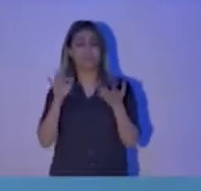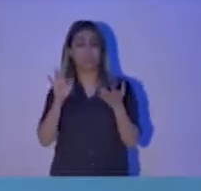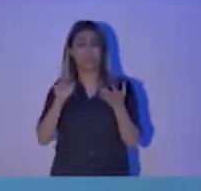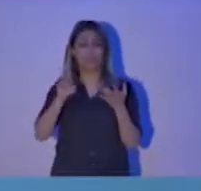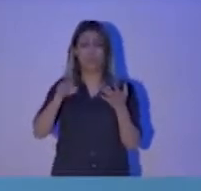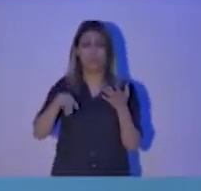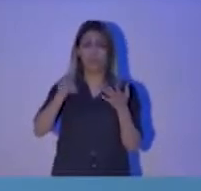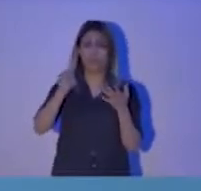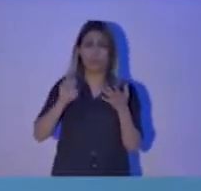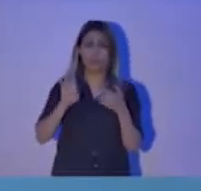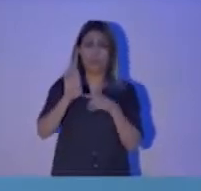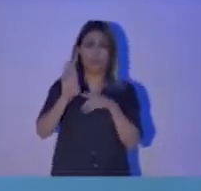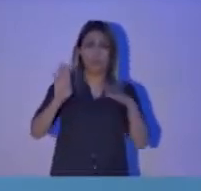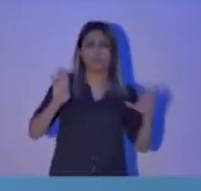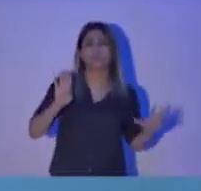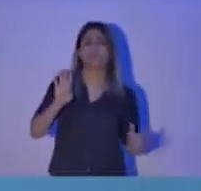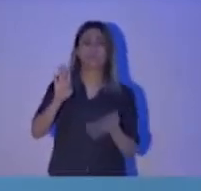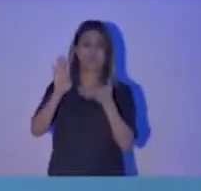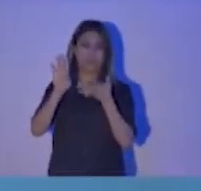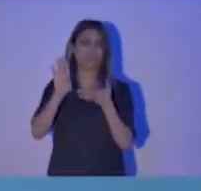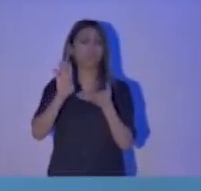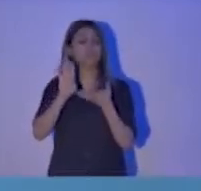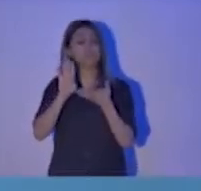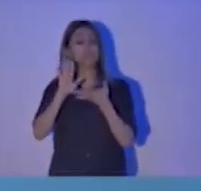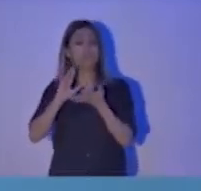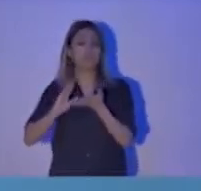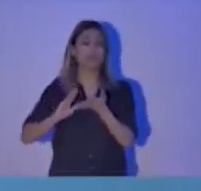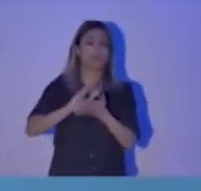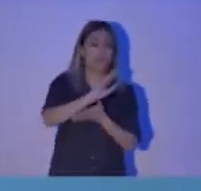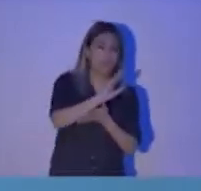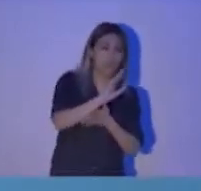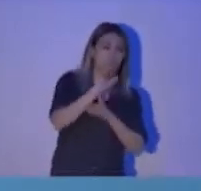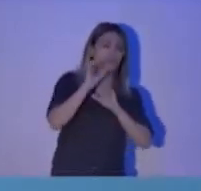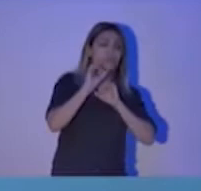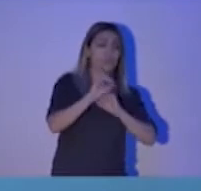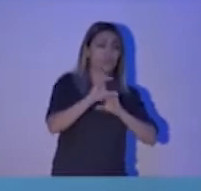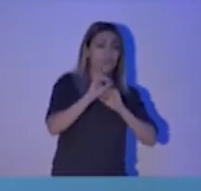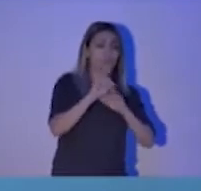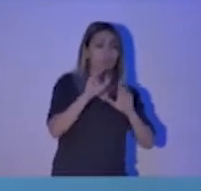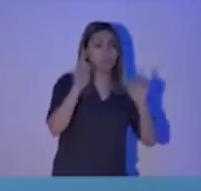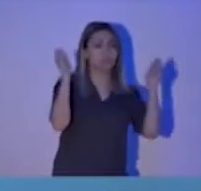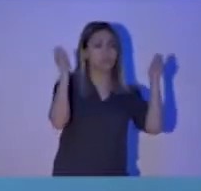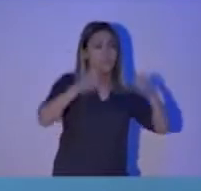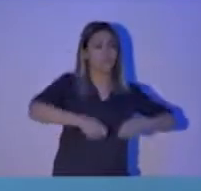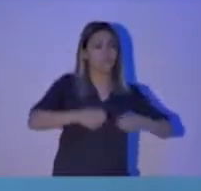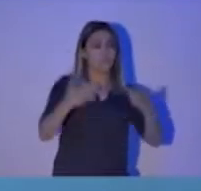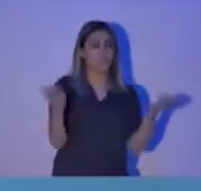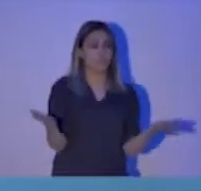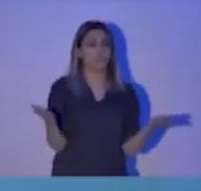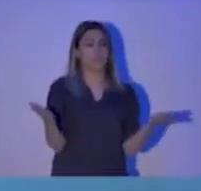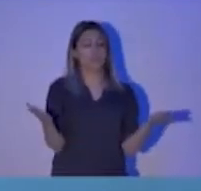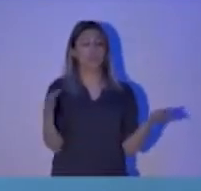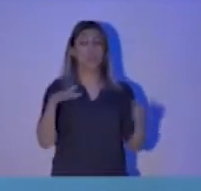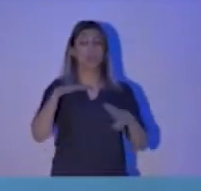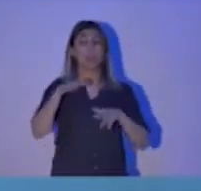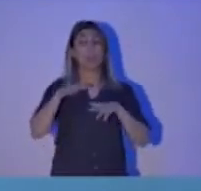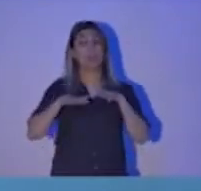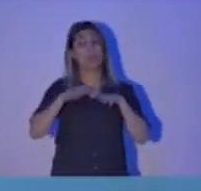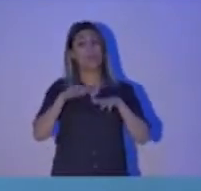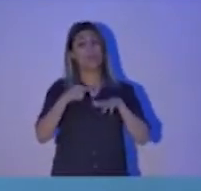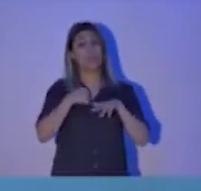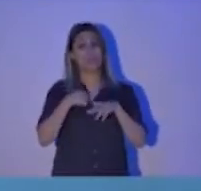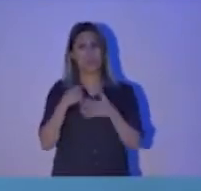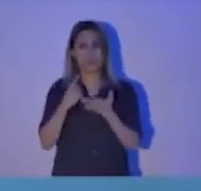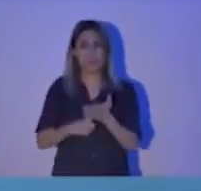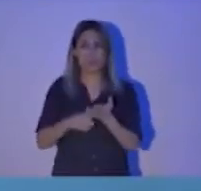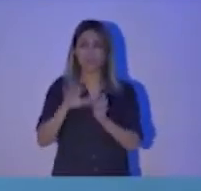um resultado educacional mais eficiente. E aí, talvez, eu não vou conseguir me comprometer, se consiga votar